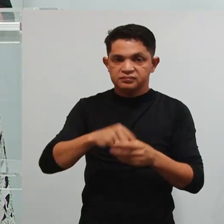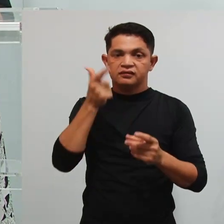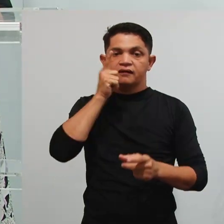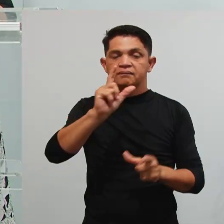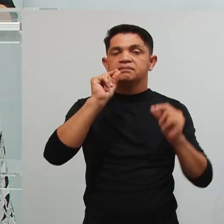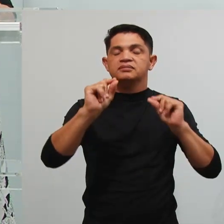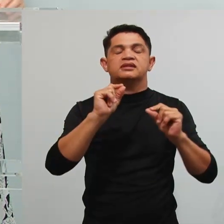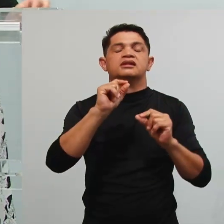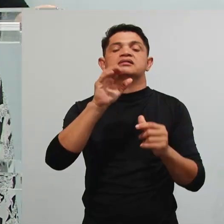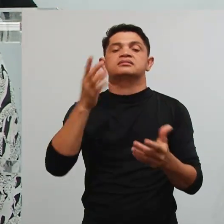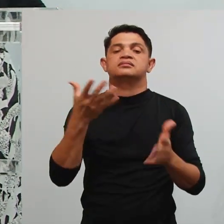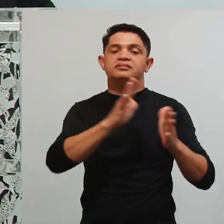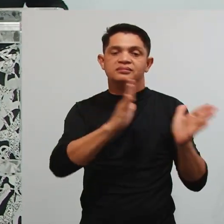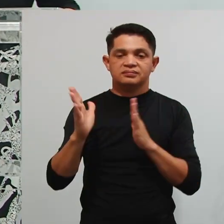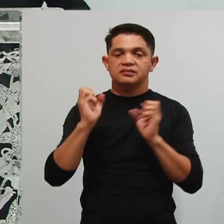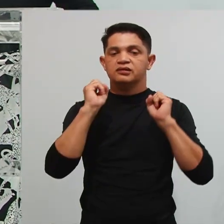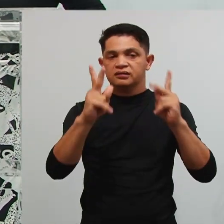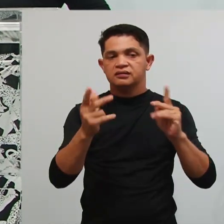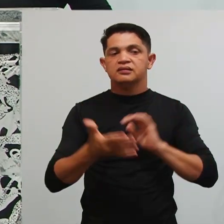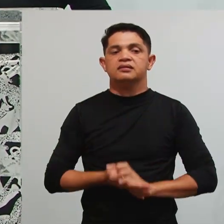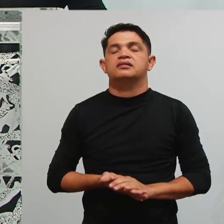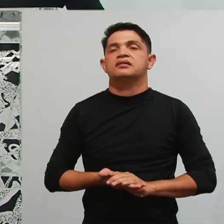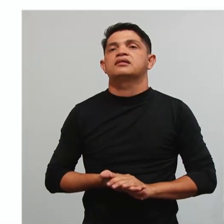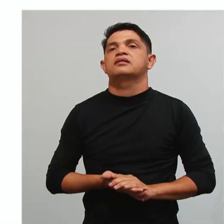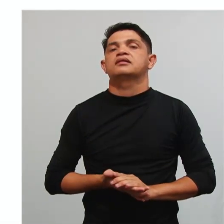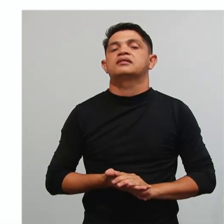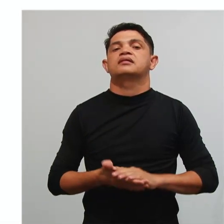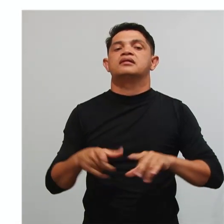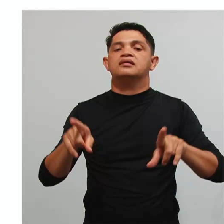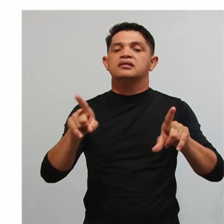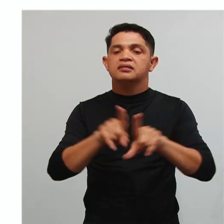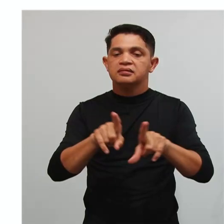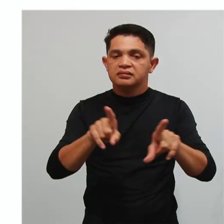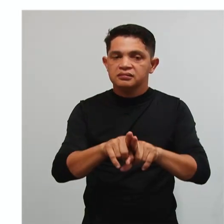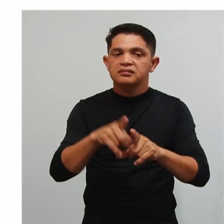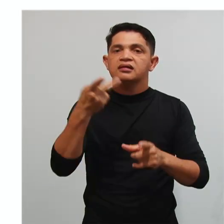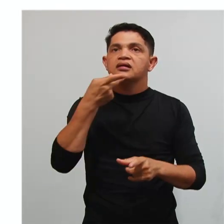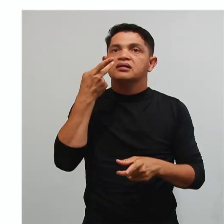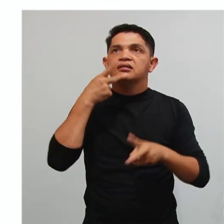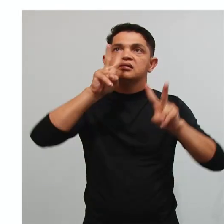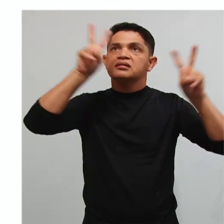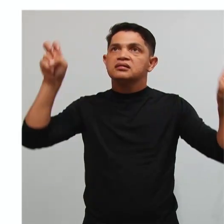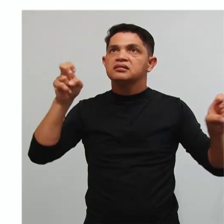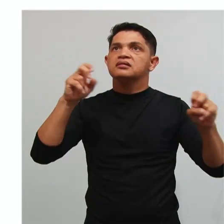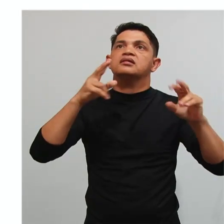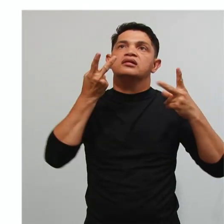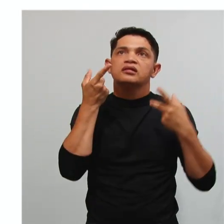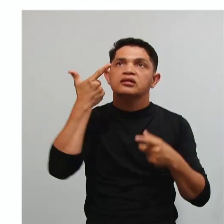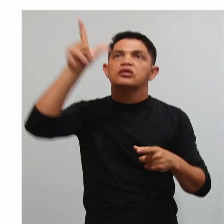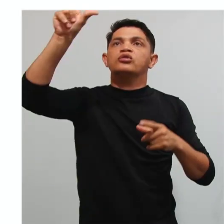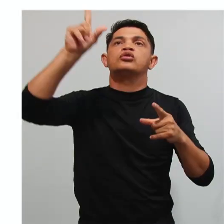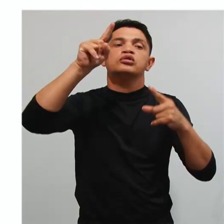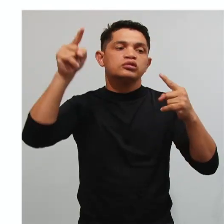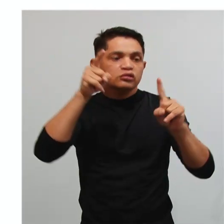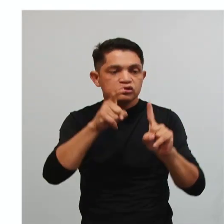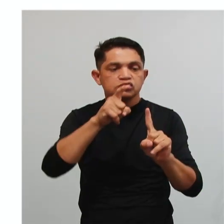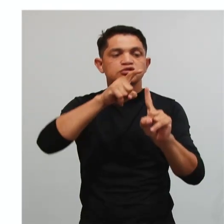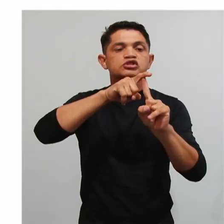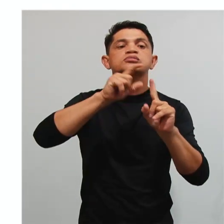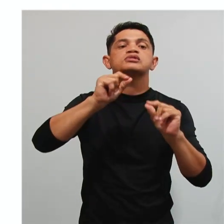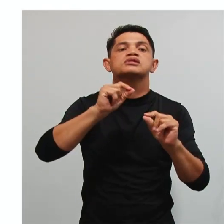da reunião, ok? Bom, agora nós vamos para outro tipo de texto, que é